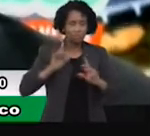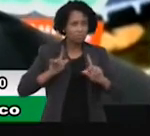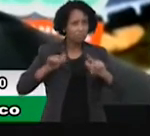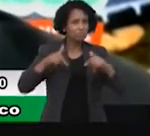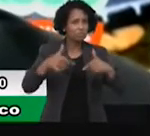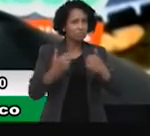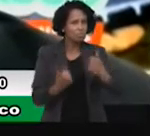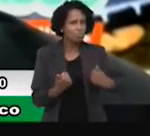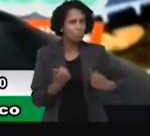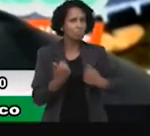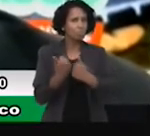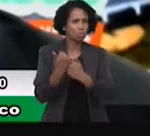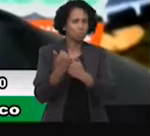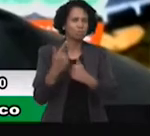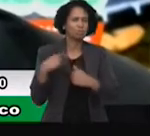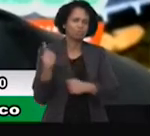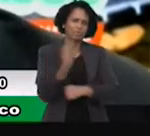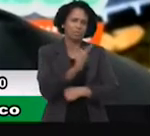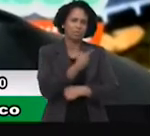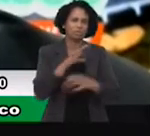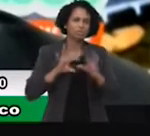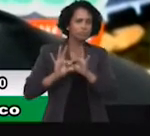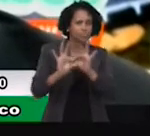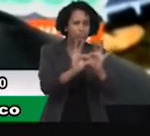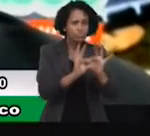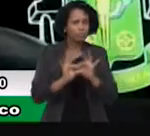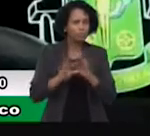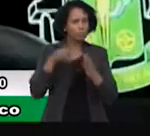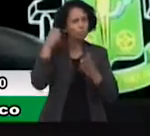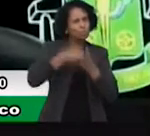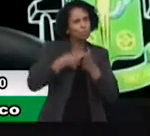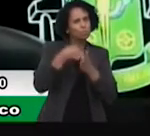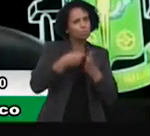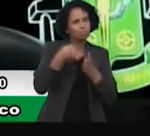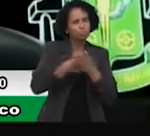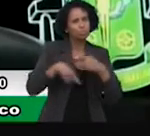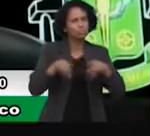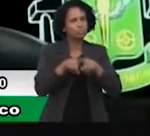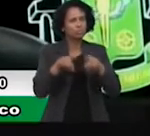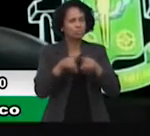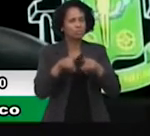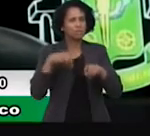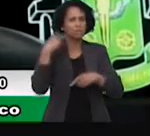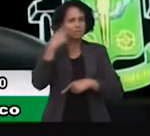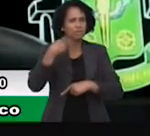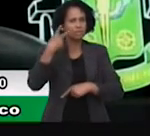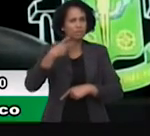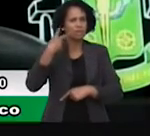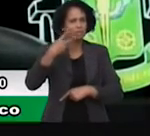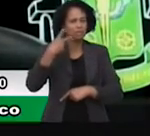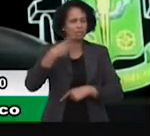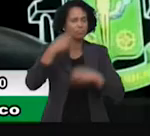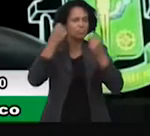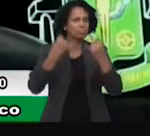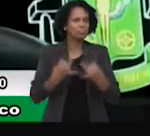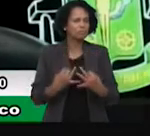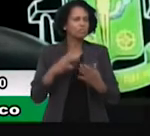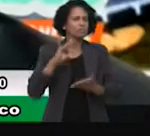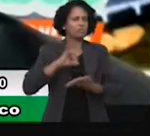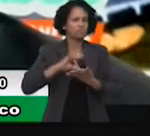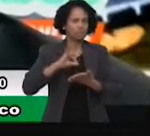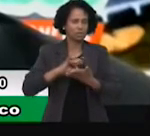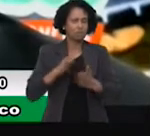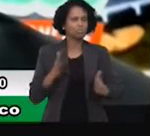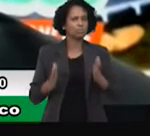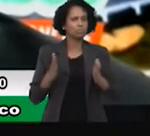estar lutando. Quero fazer aqui mais uma vez a fala do vereador Tinha, que é uma grande verdade. O tempo nosso